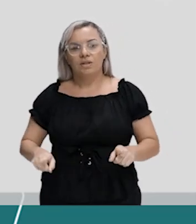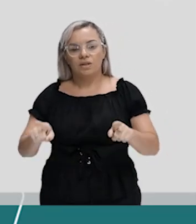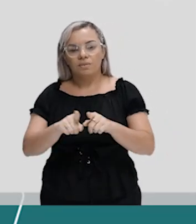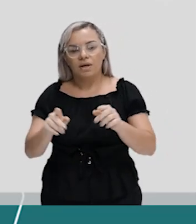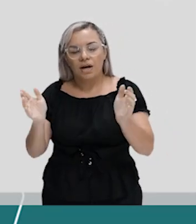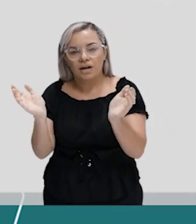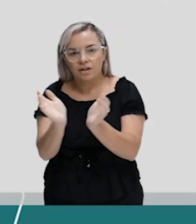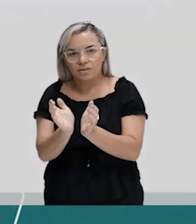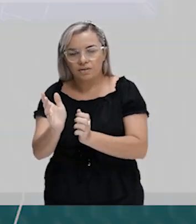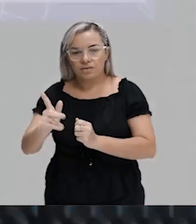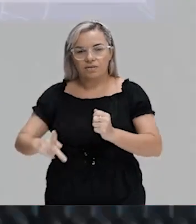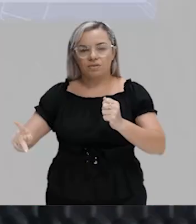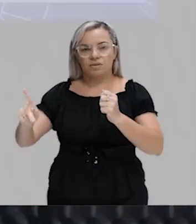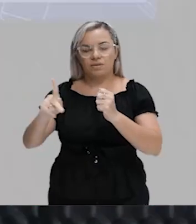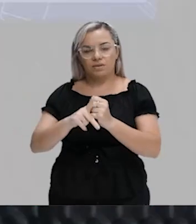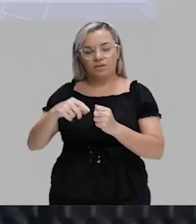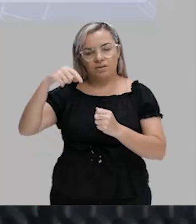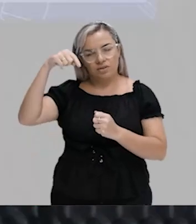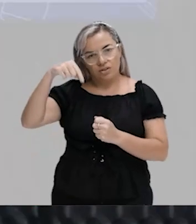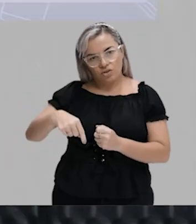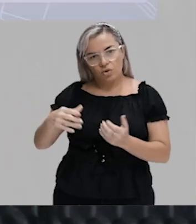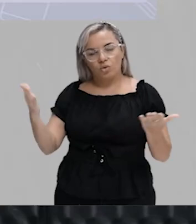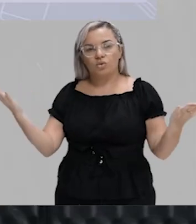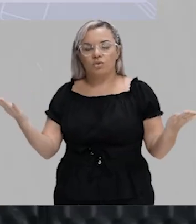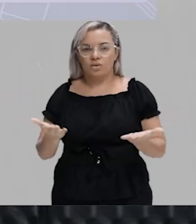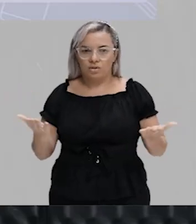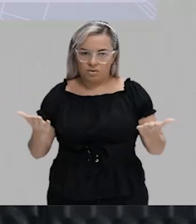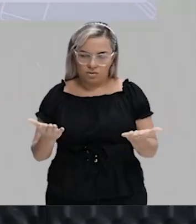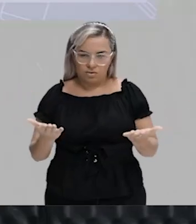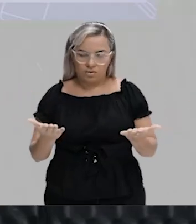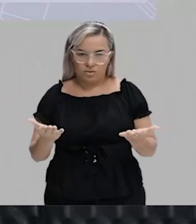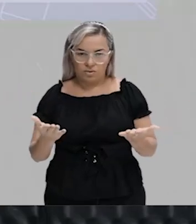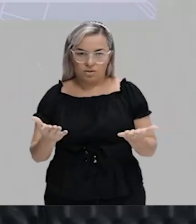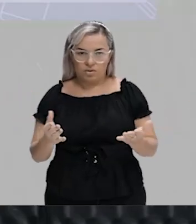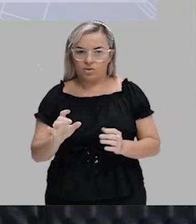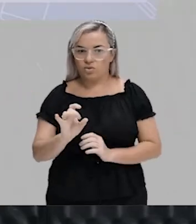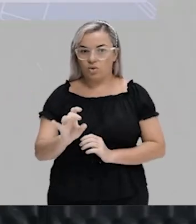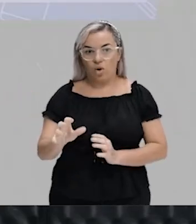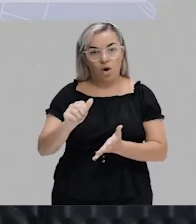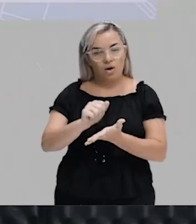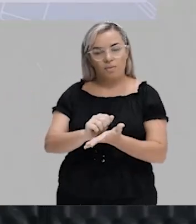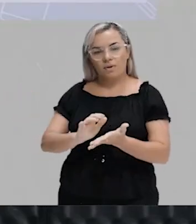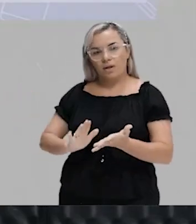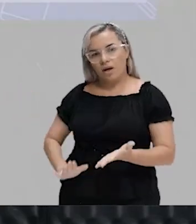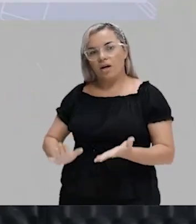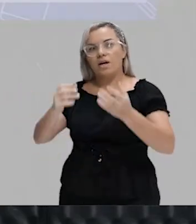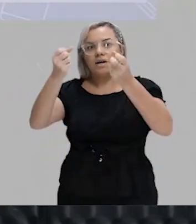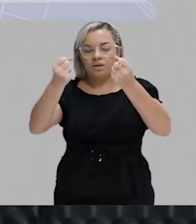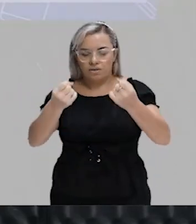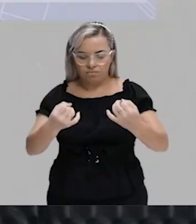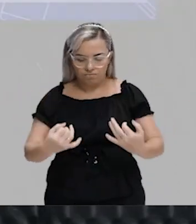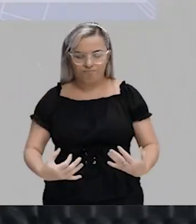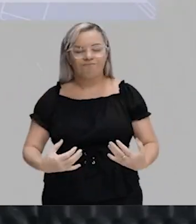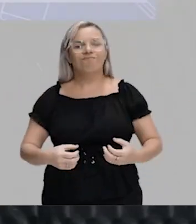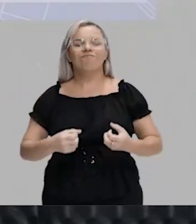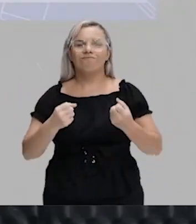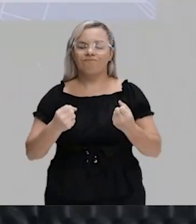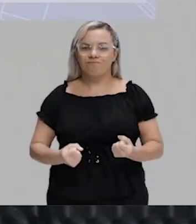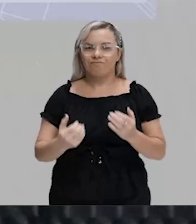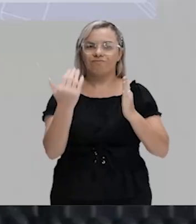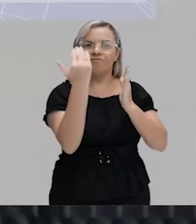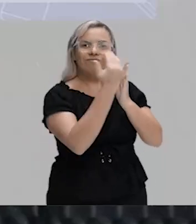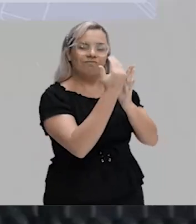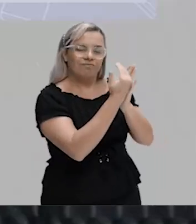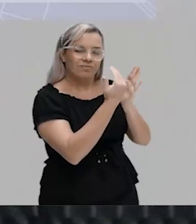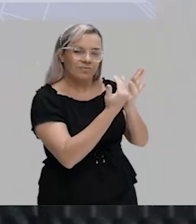dos pronomes, e esta aula de hoje, que é o quê? Somente exercícios comentados para que nós possamos